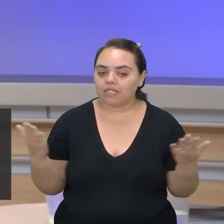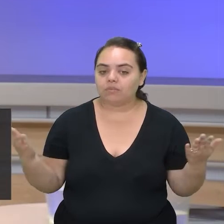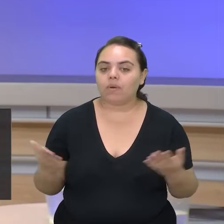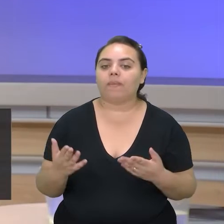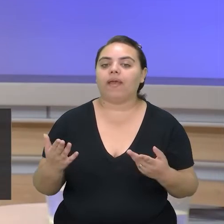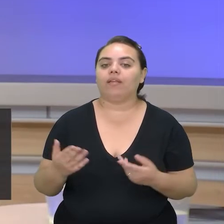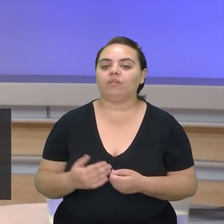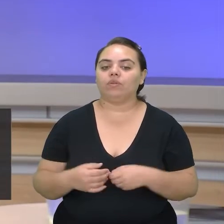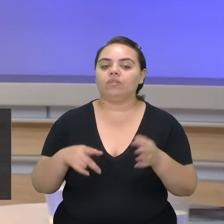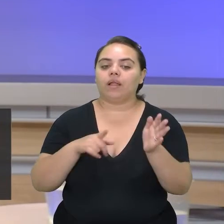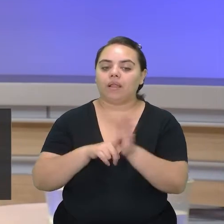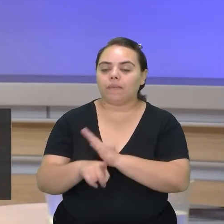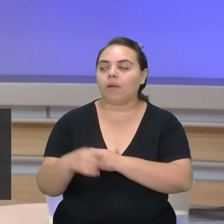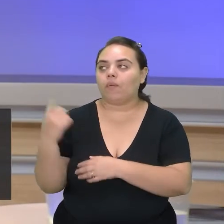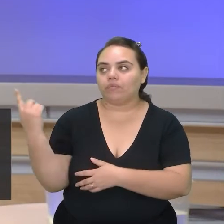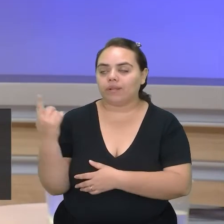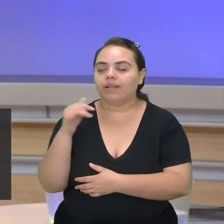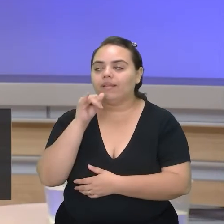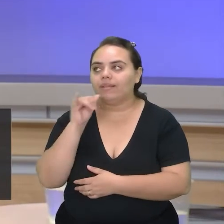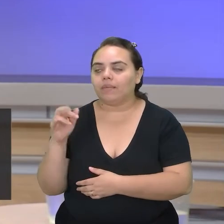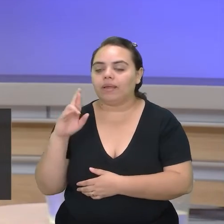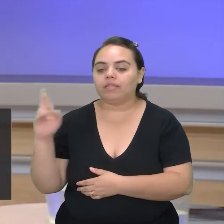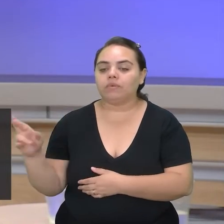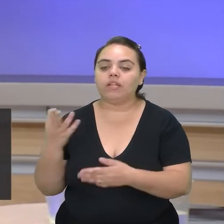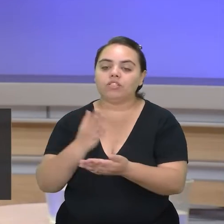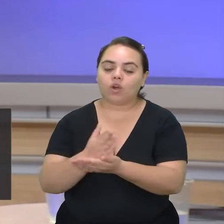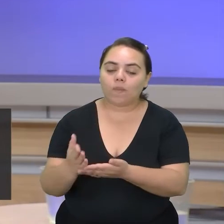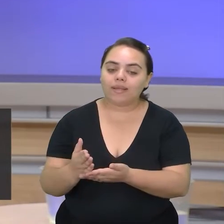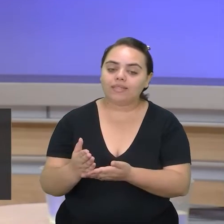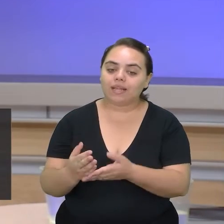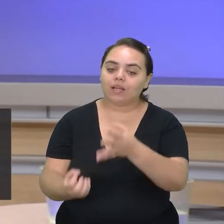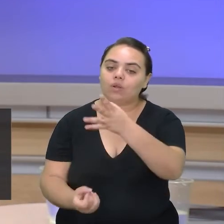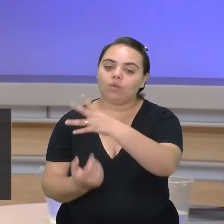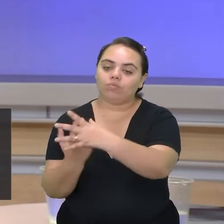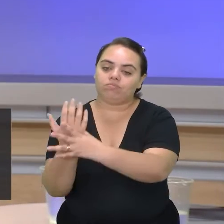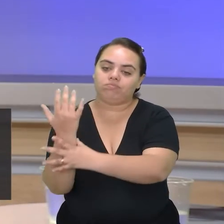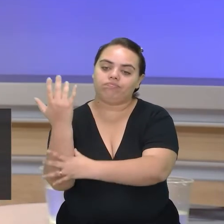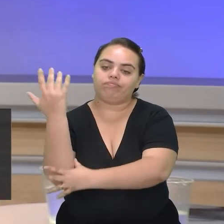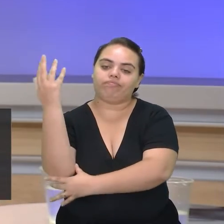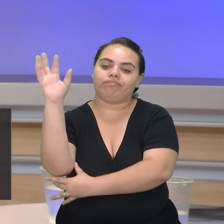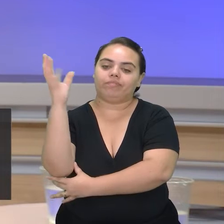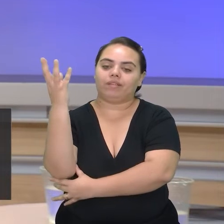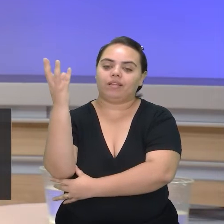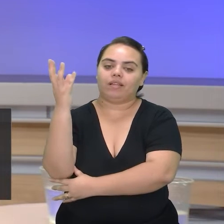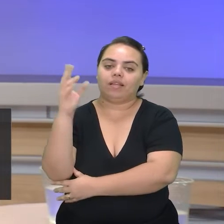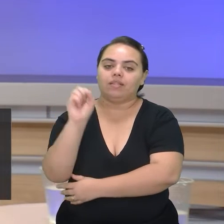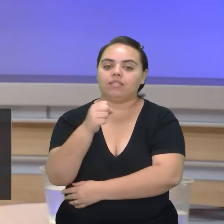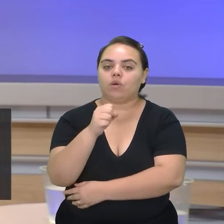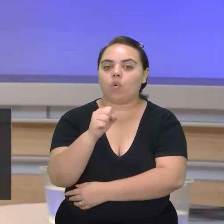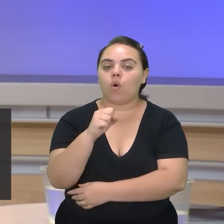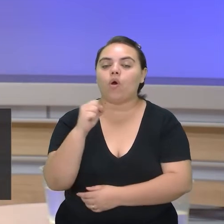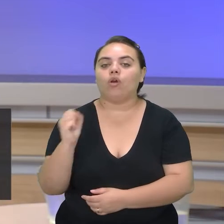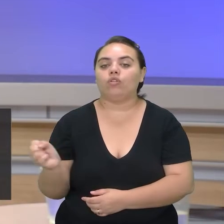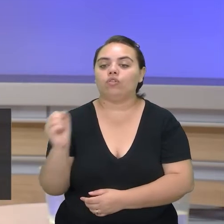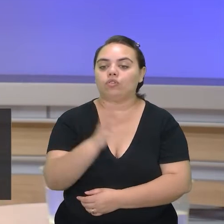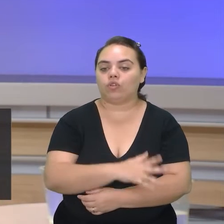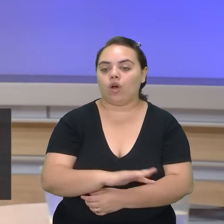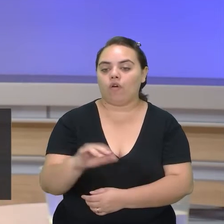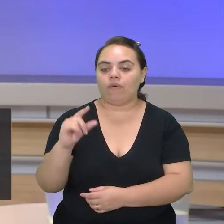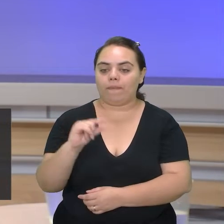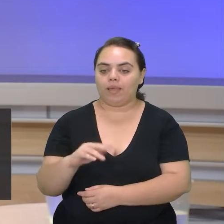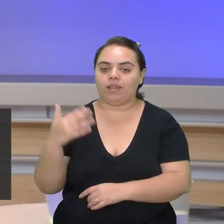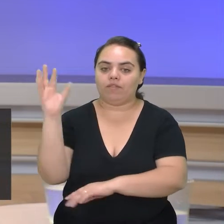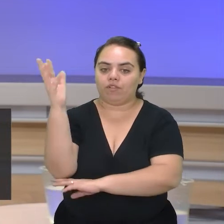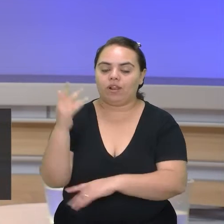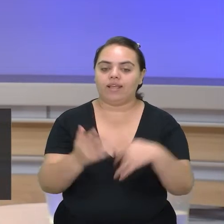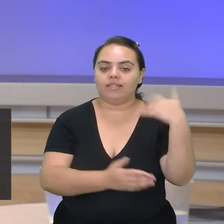resgatando, né, a pergunta também da Andréia, a gente está iniciando os plantios, né? São 8 novas mini florestas que a gente vai plantar